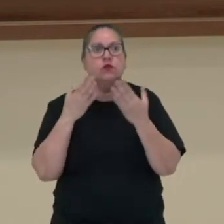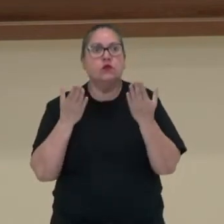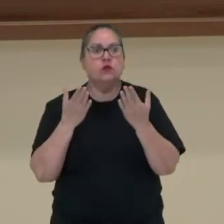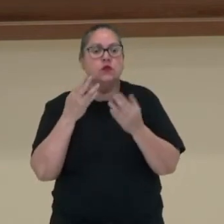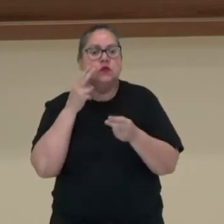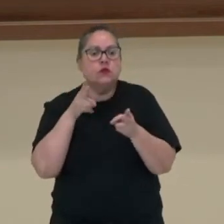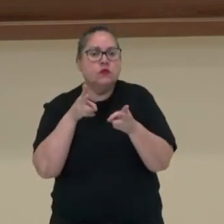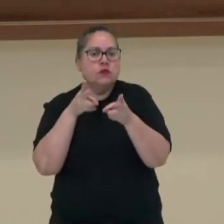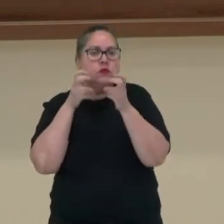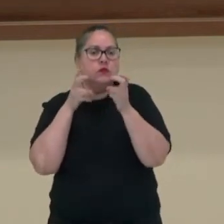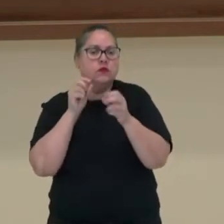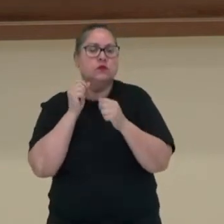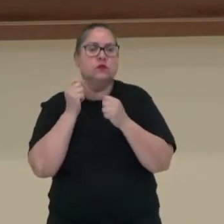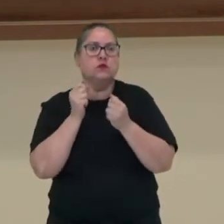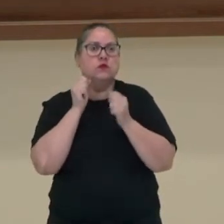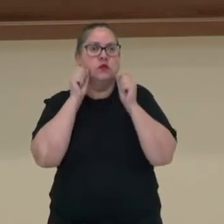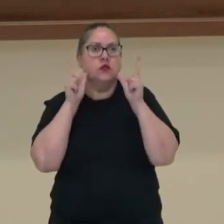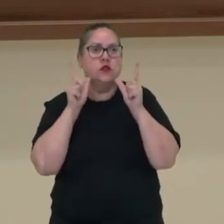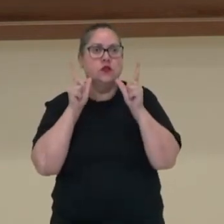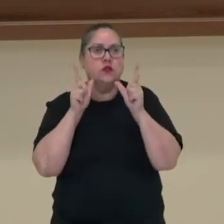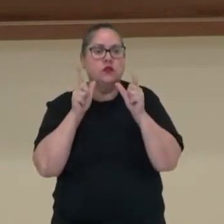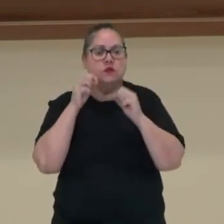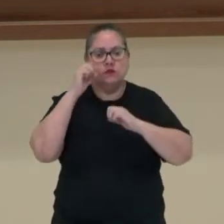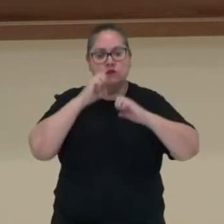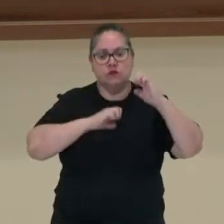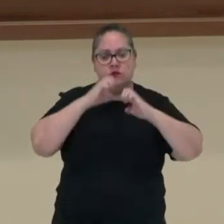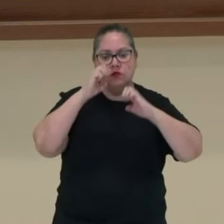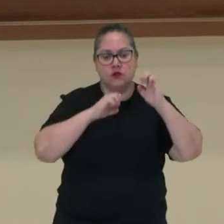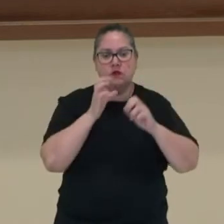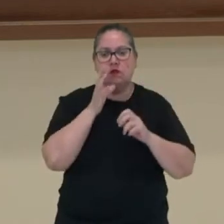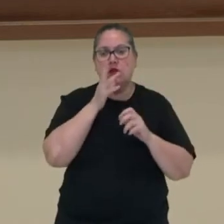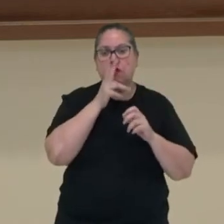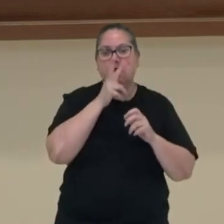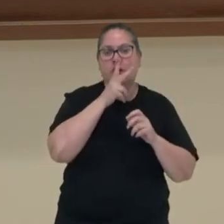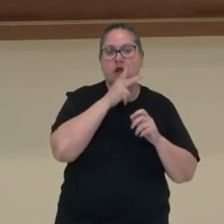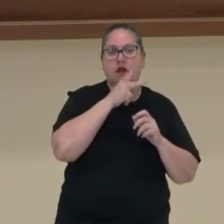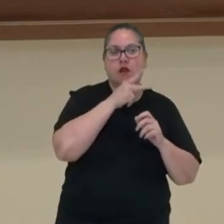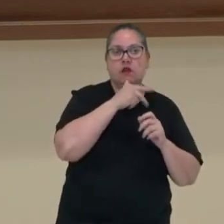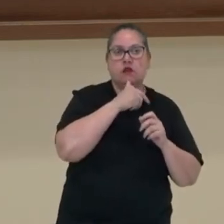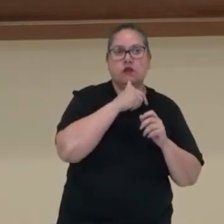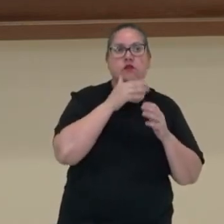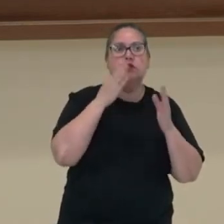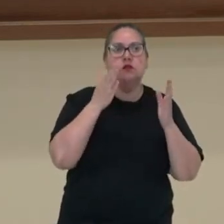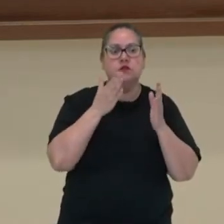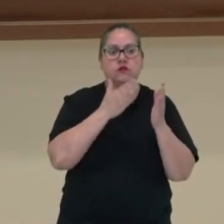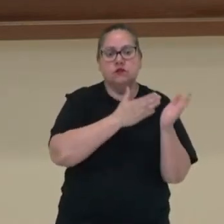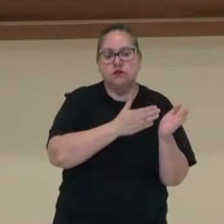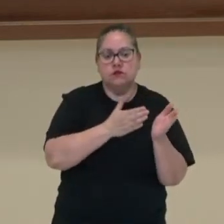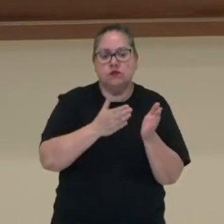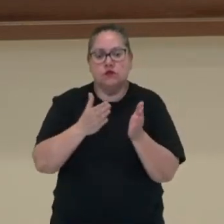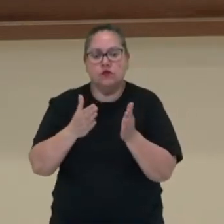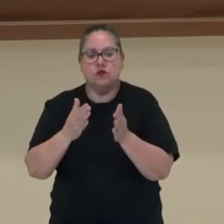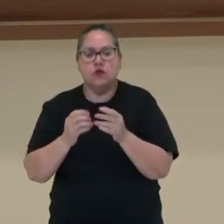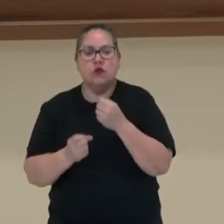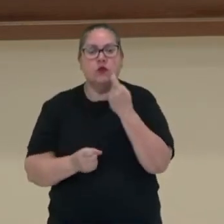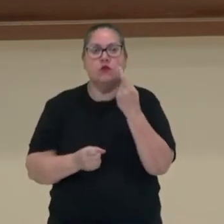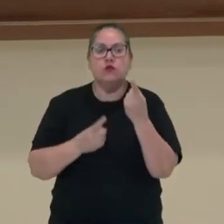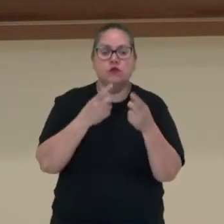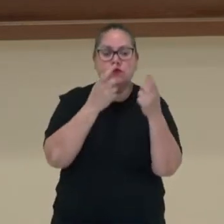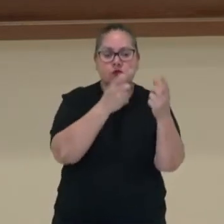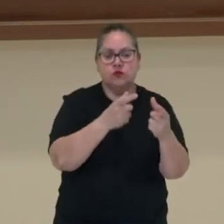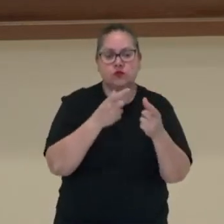vamos observar, logicamente, a chamada industrialização tardia, onde encaixa literalmente no processo em que alguns